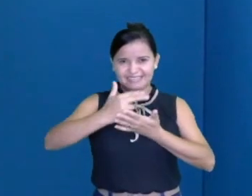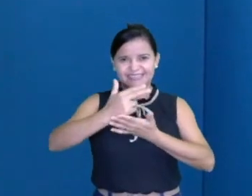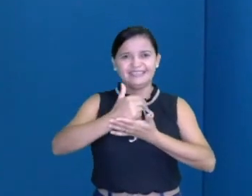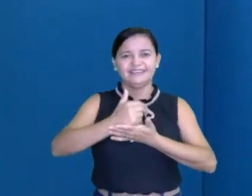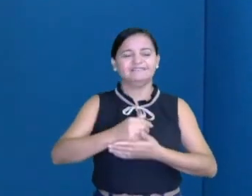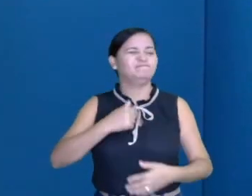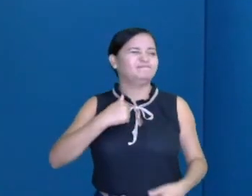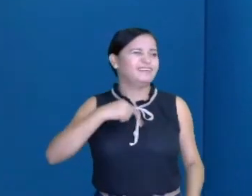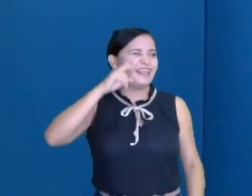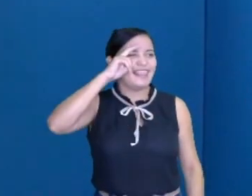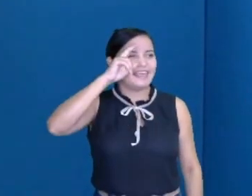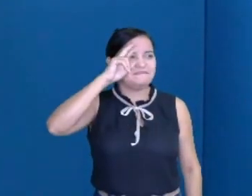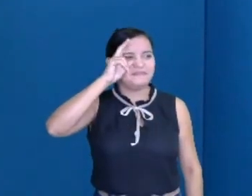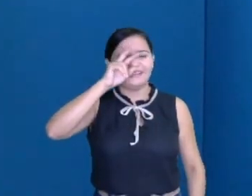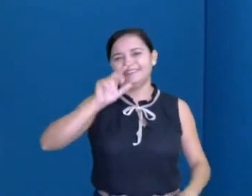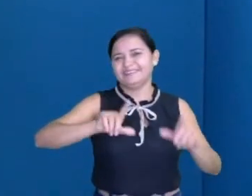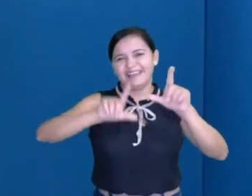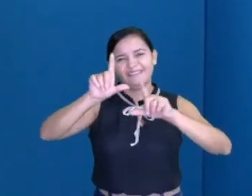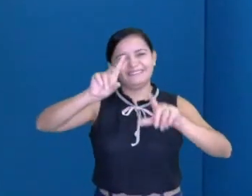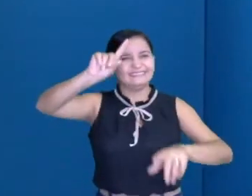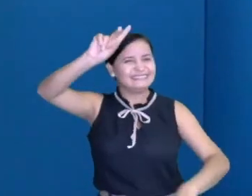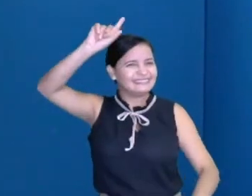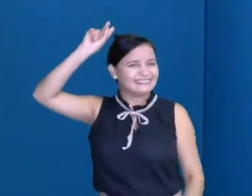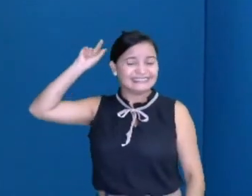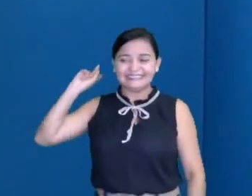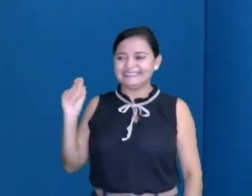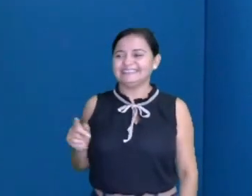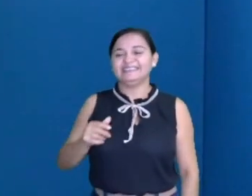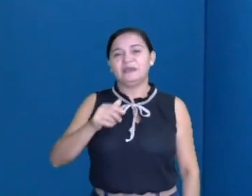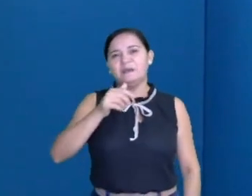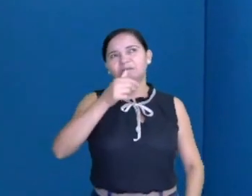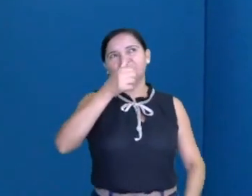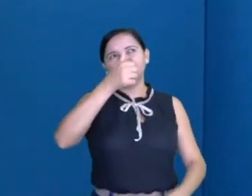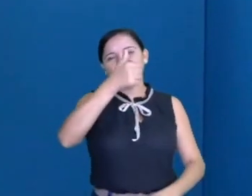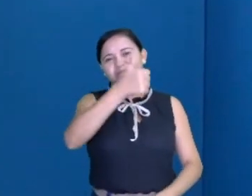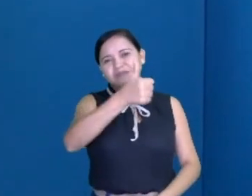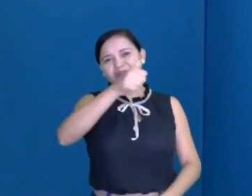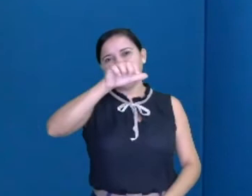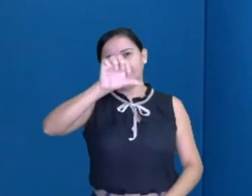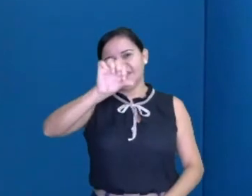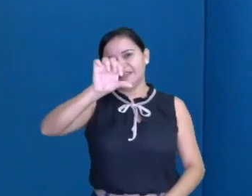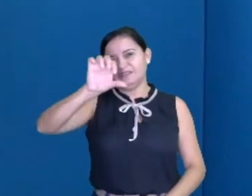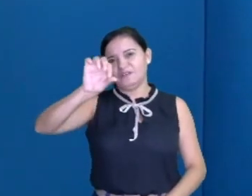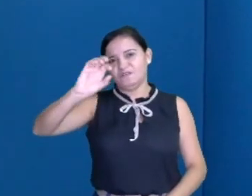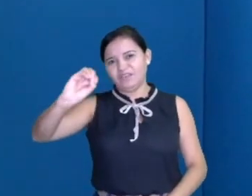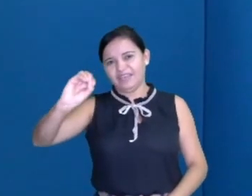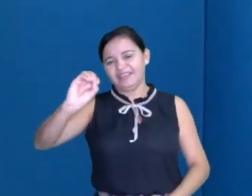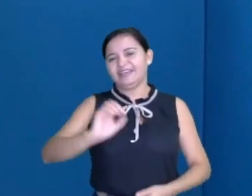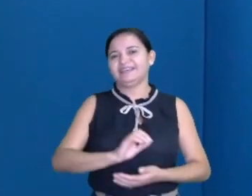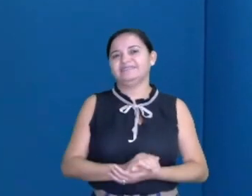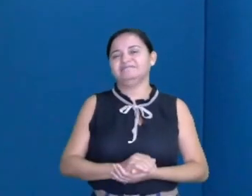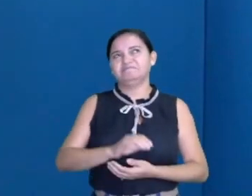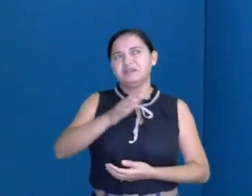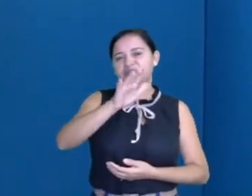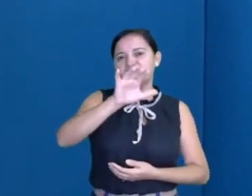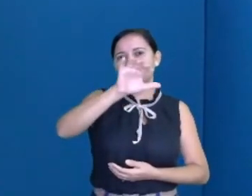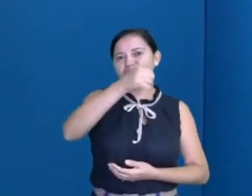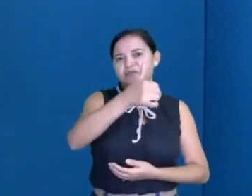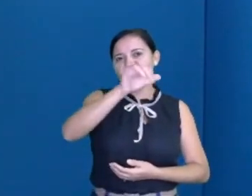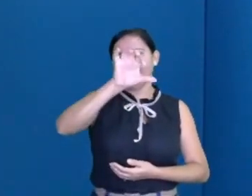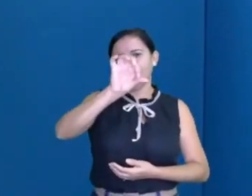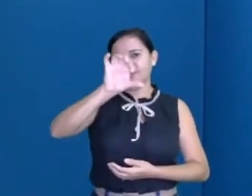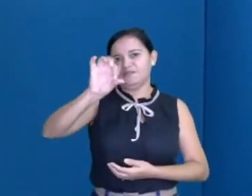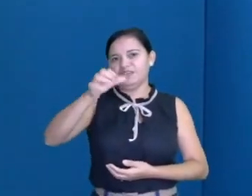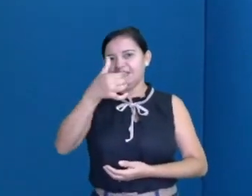saudosista, lembrando, vê que coisa mais fofa. Isso é um filme lá da década, gente, de 90, tá? 90, 96. É um filme, né? The Long, Long